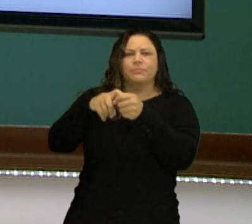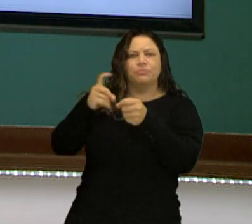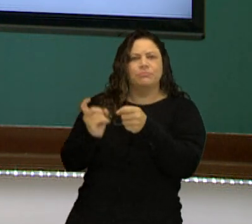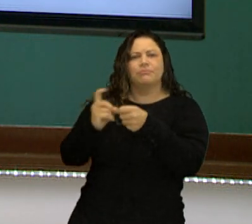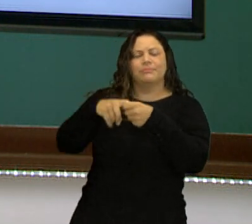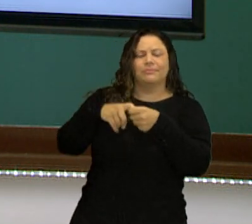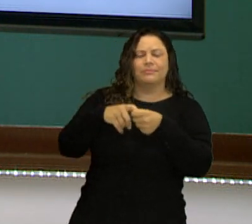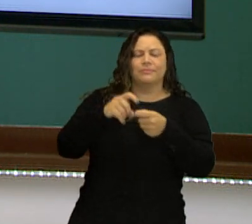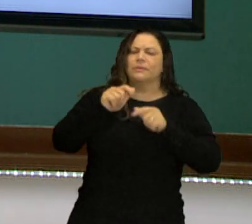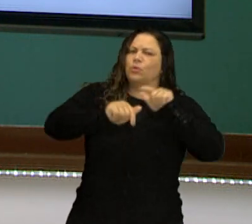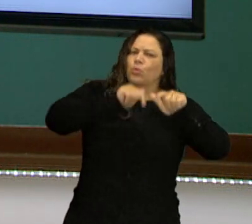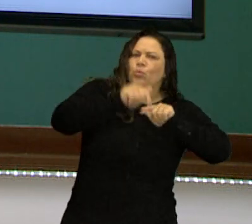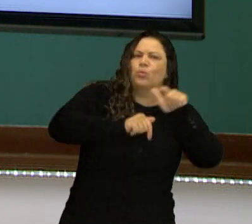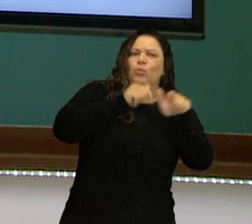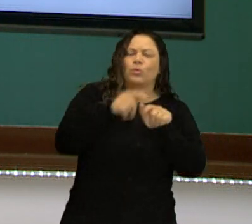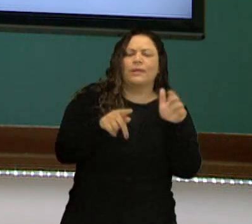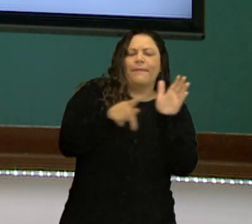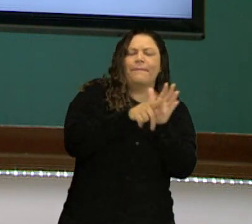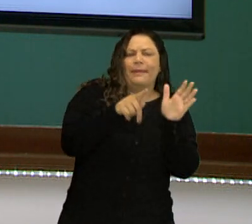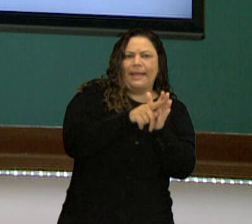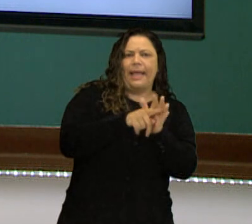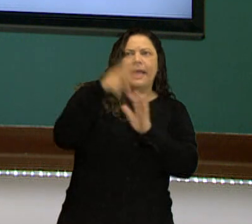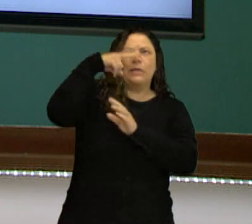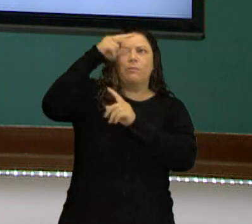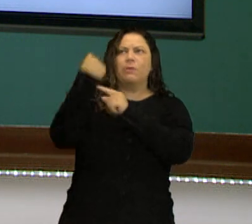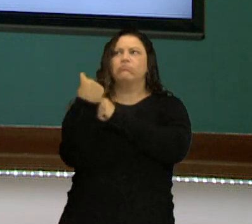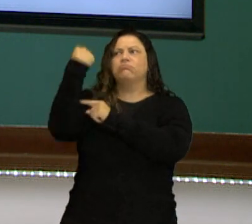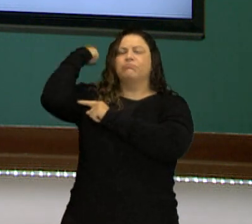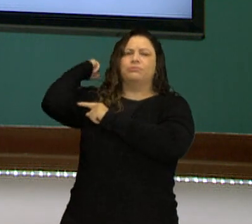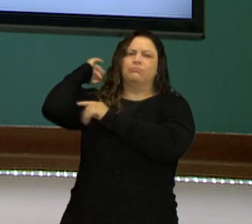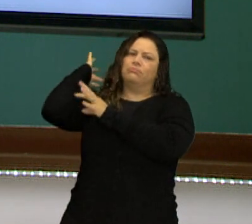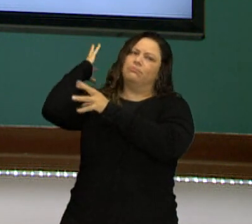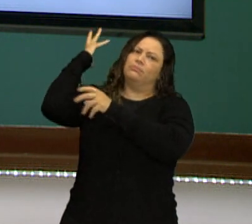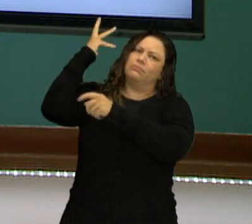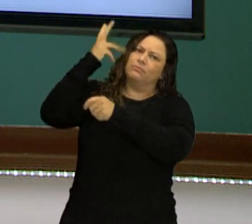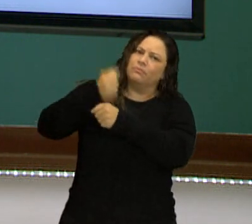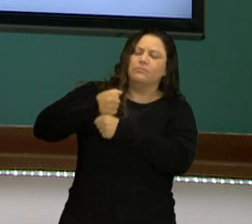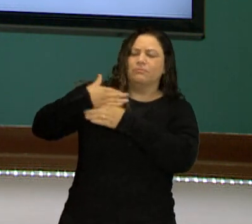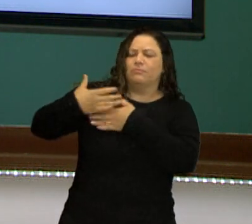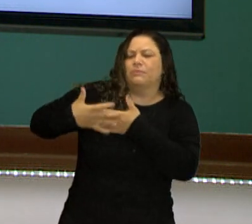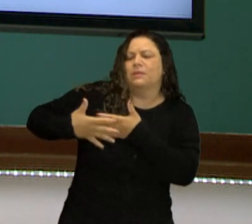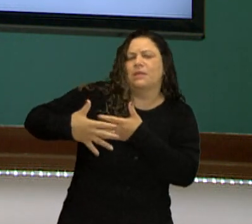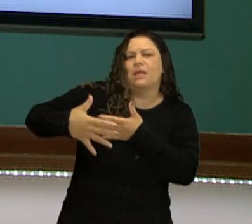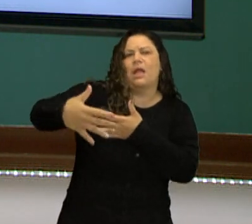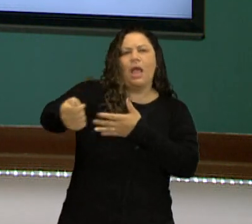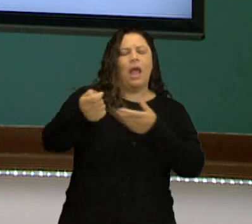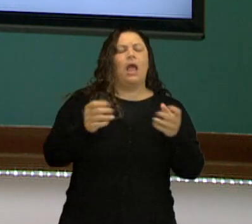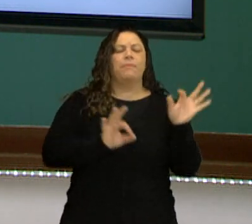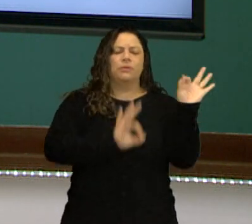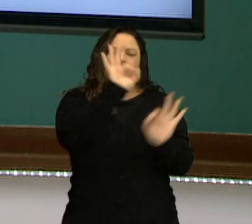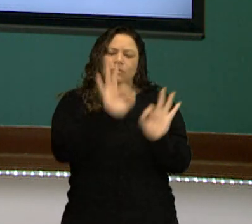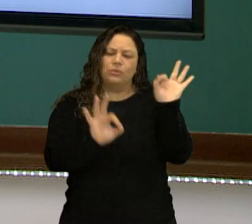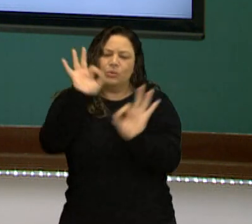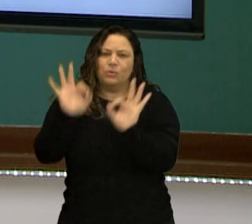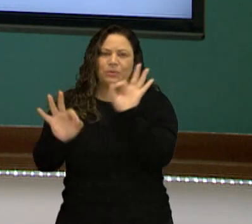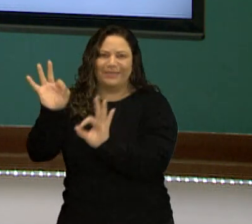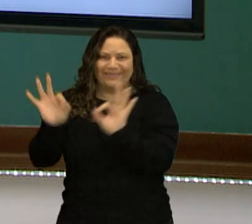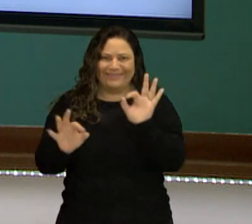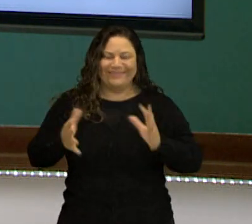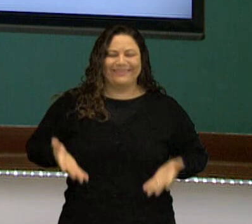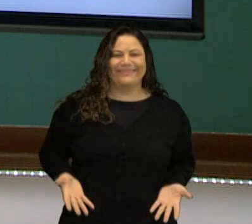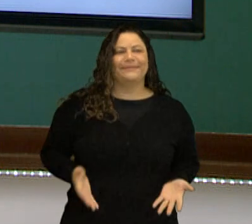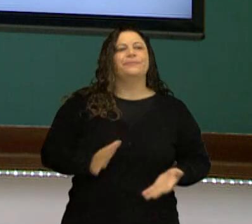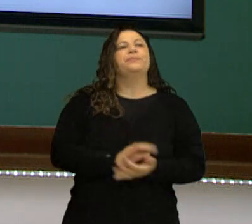vai resgatar aí alguns aspectos do comércio da época medieval, da organização dessas corporações de